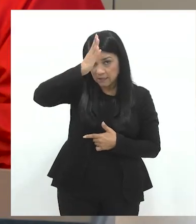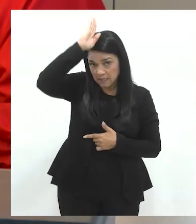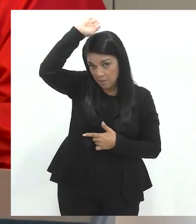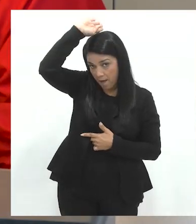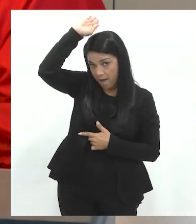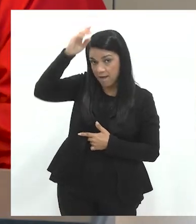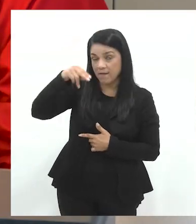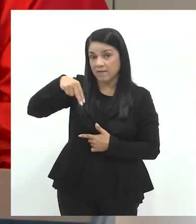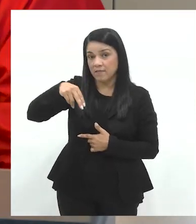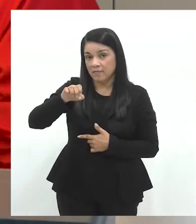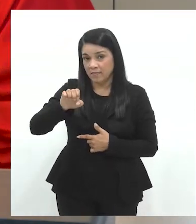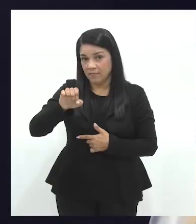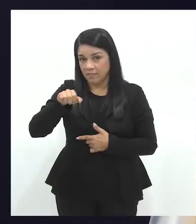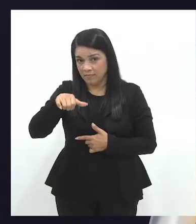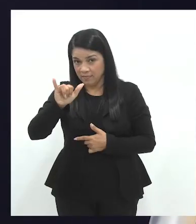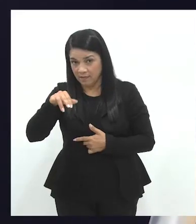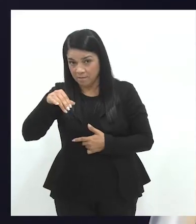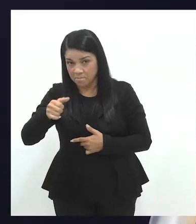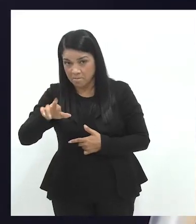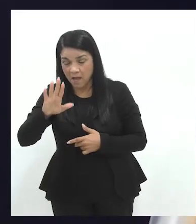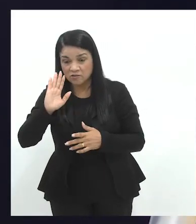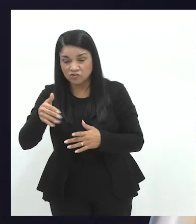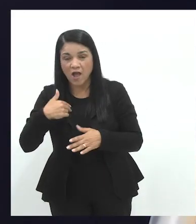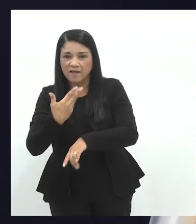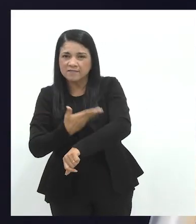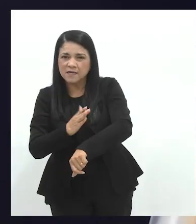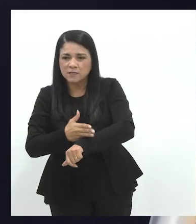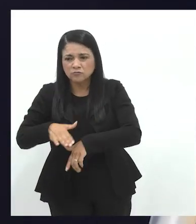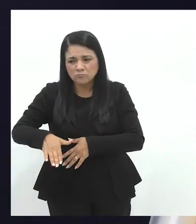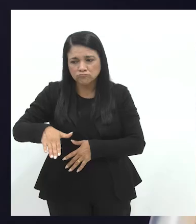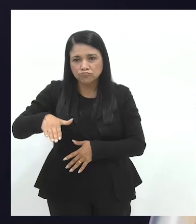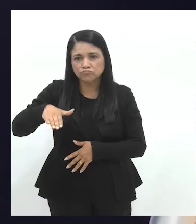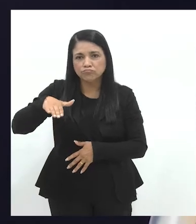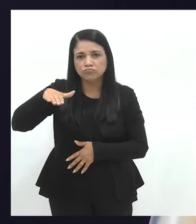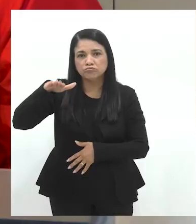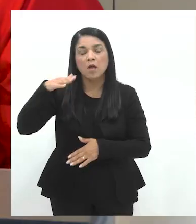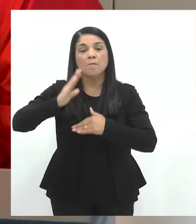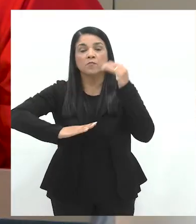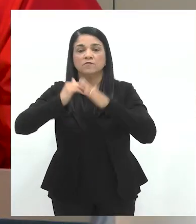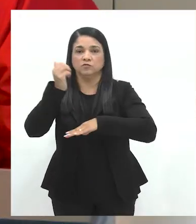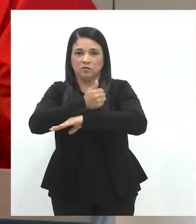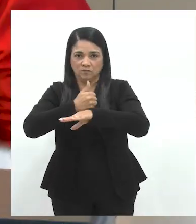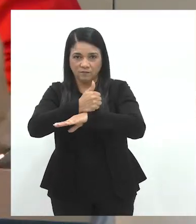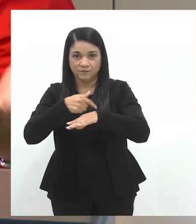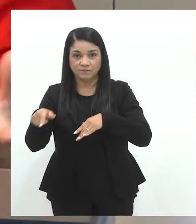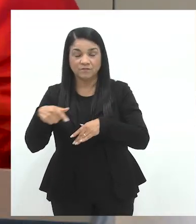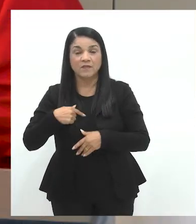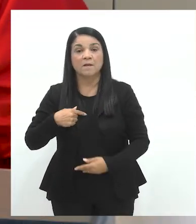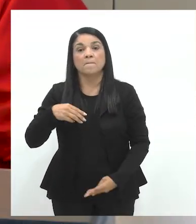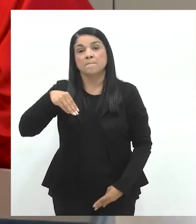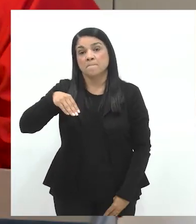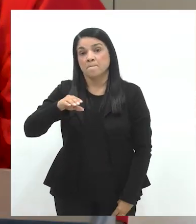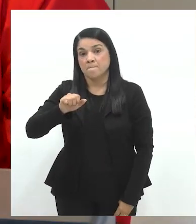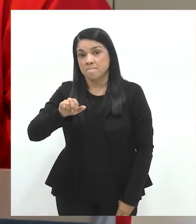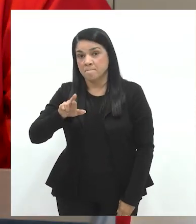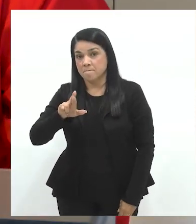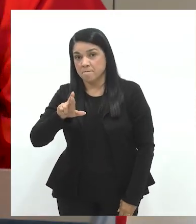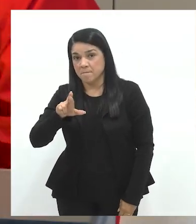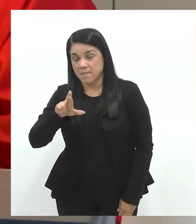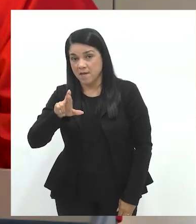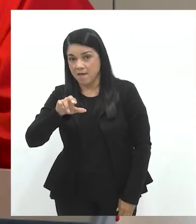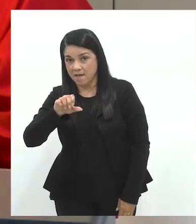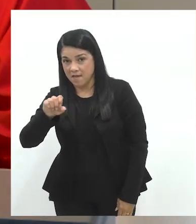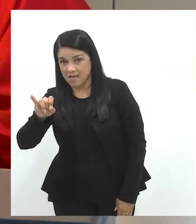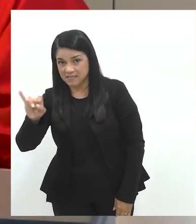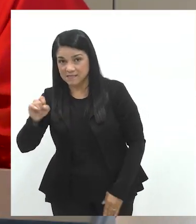anos de idade, já estava numa categoria já treinando profissionalmente. E o Messi, por exemplo, estava sendo vendido